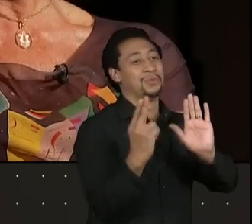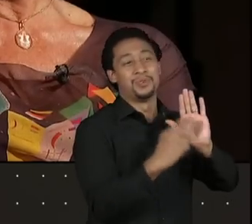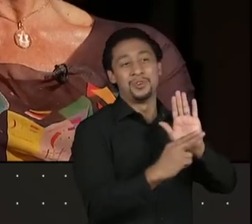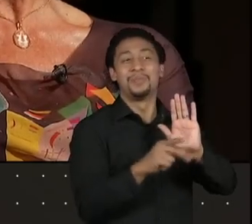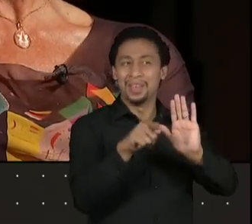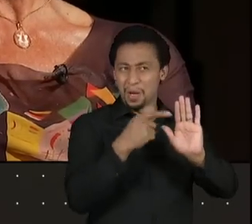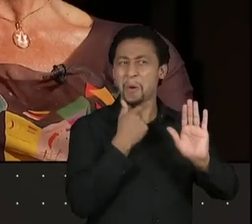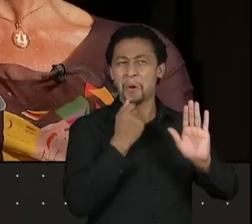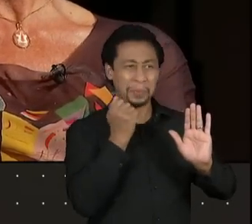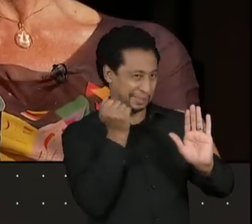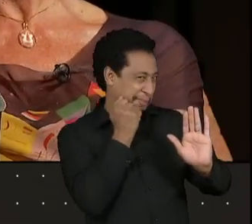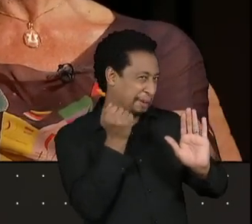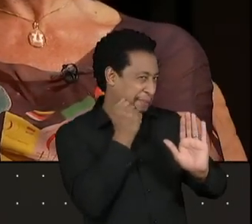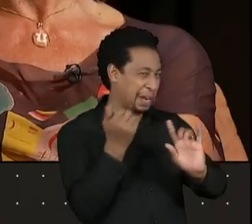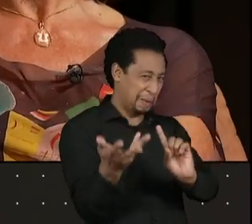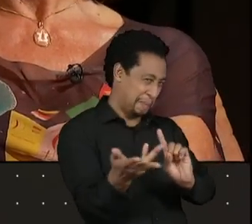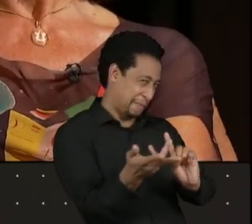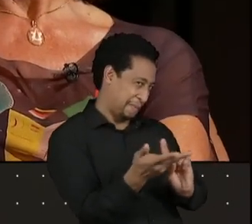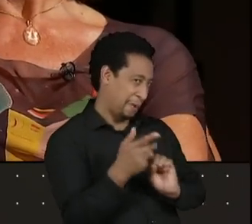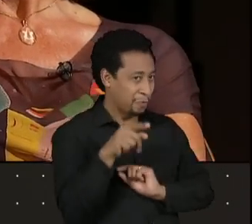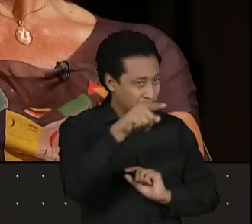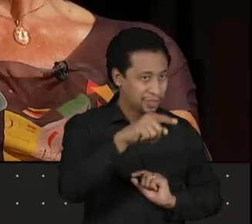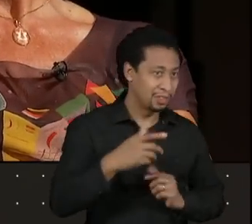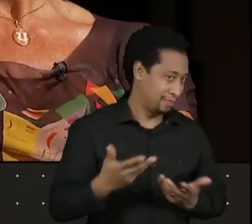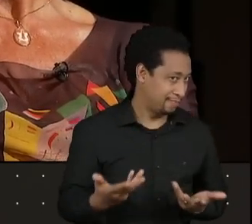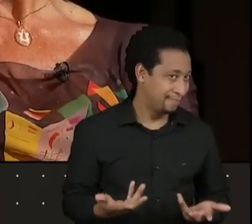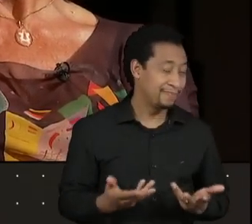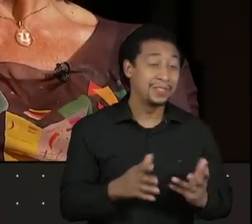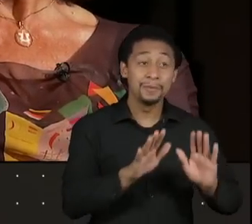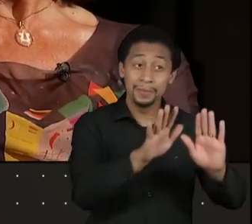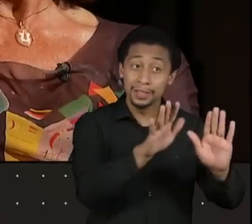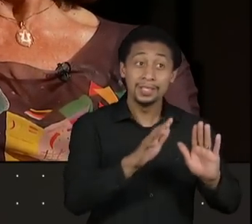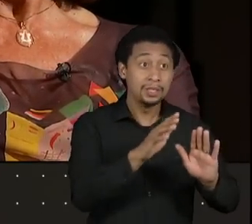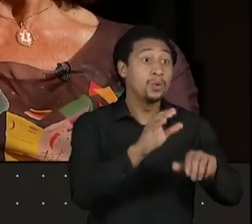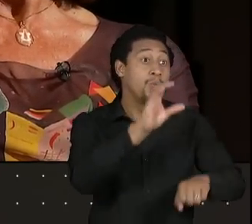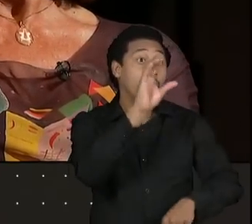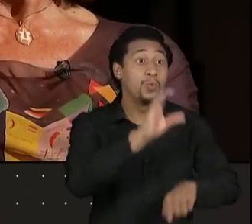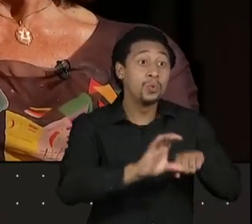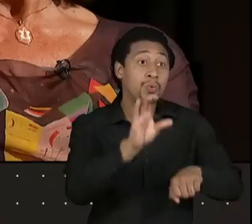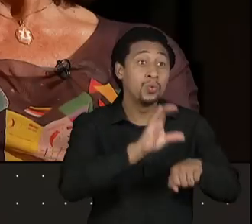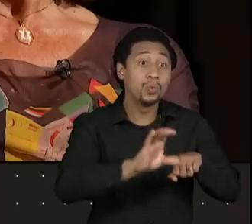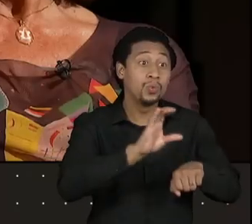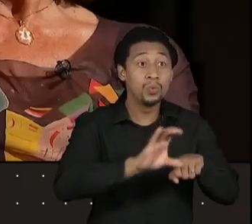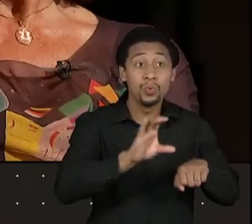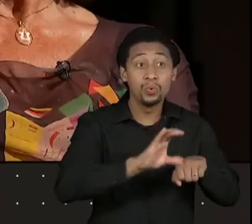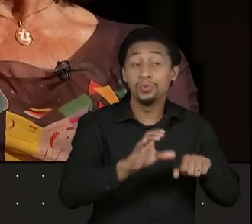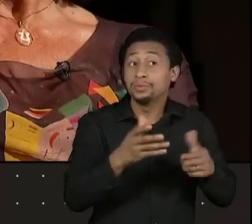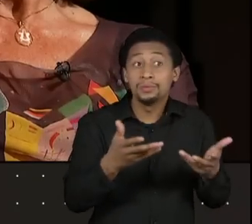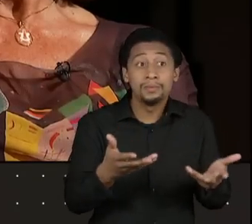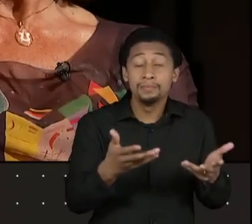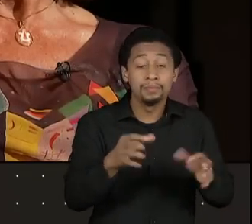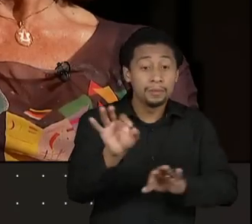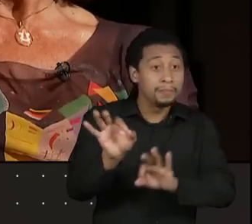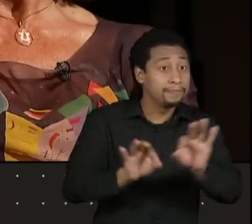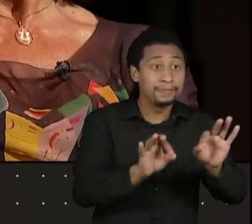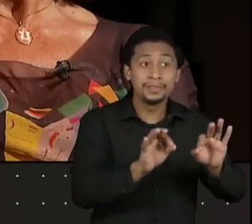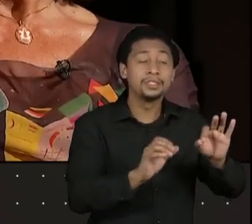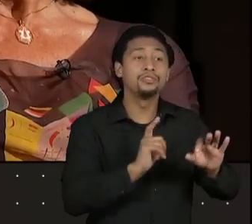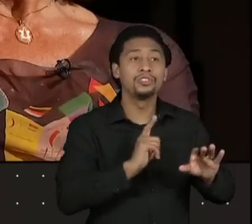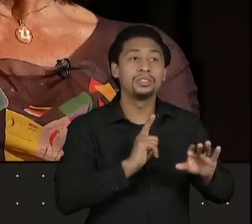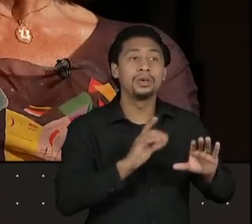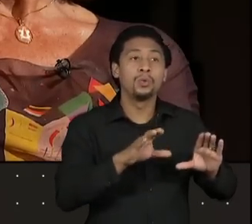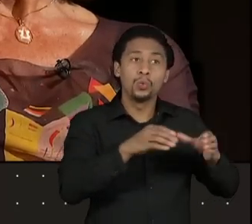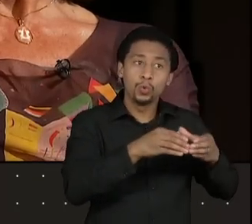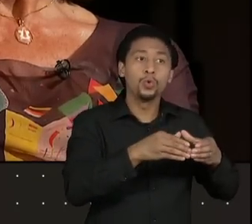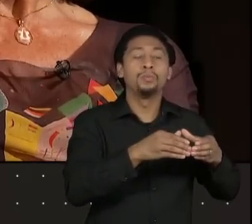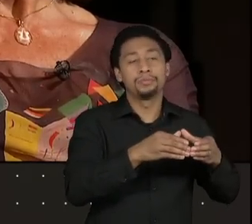e que, bom, a minha restrição era porque o curso, a preparação de guerrilha em Cuba era meramente militar, não preparava